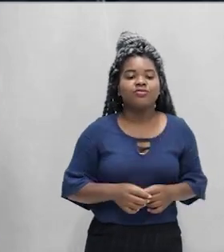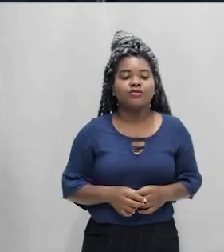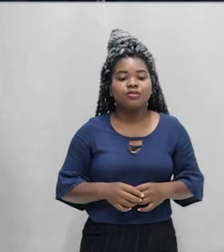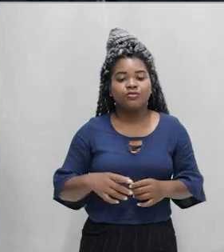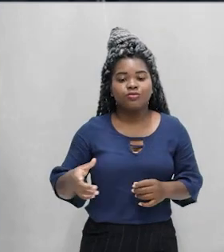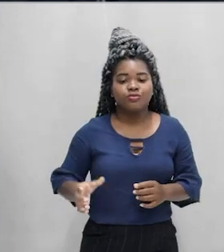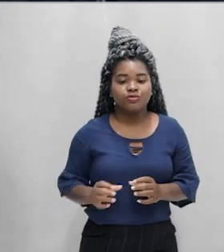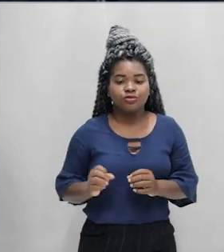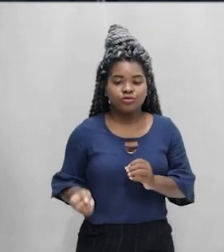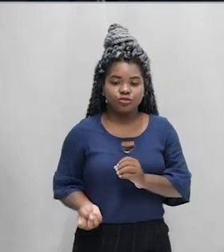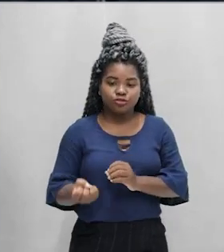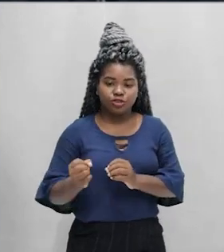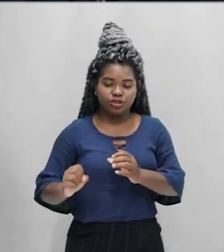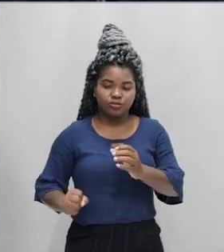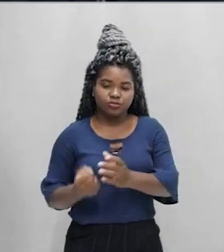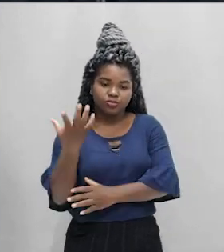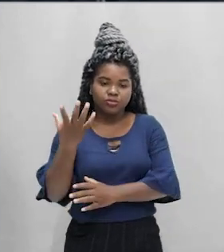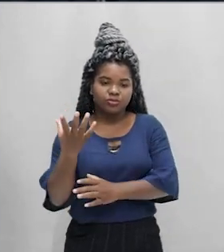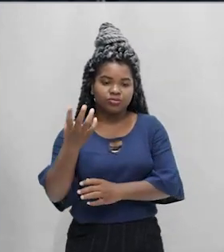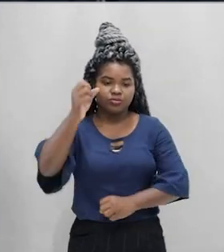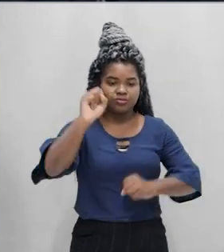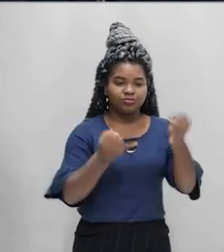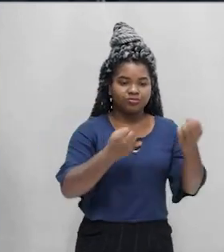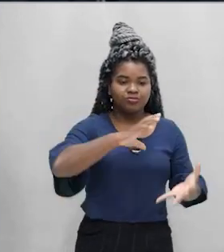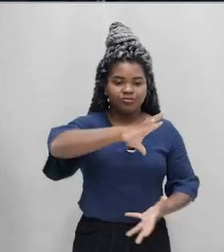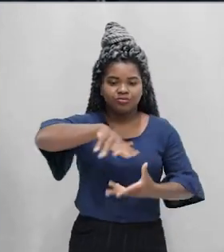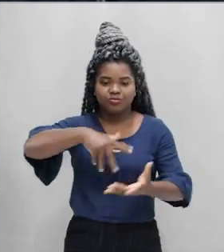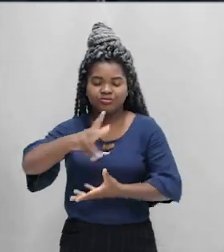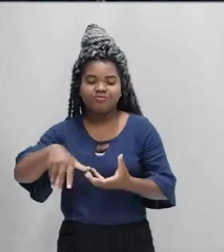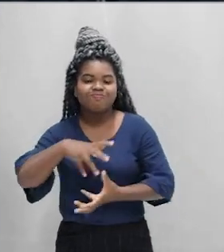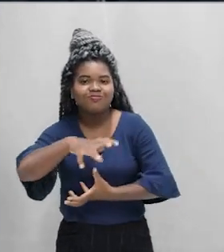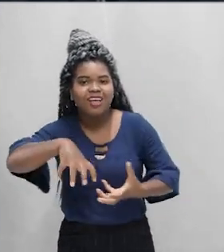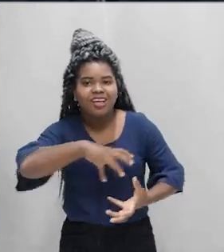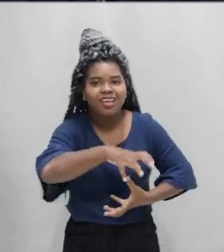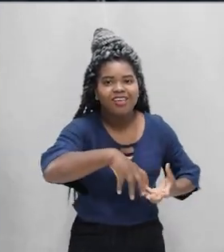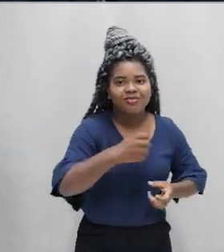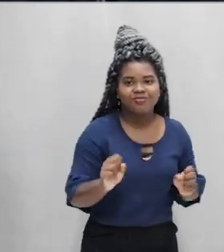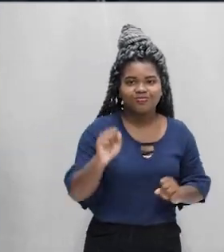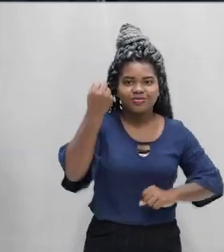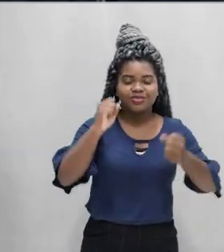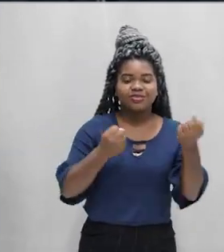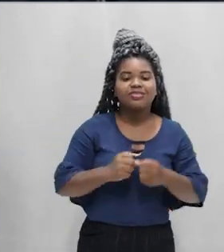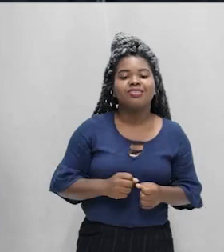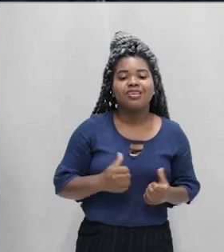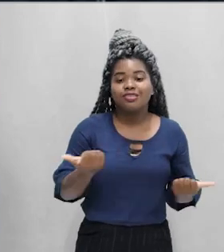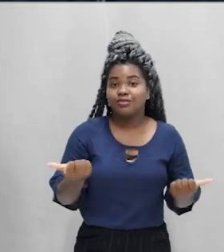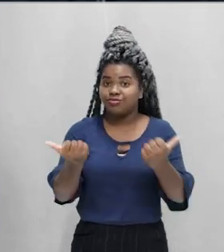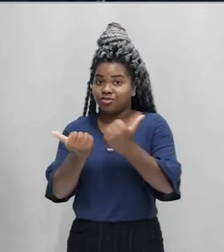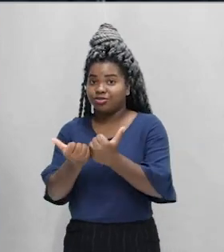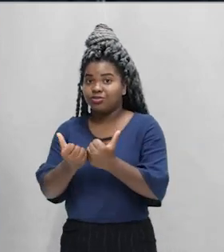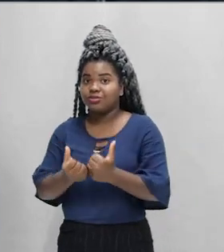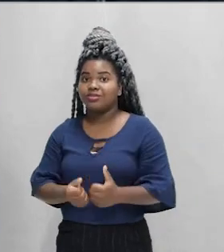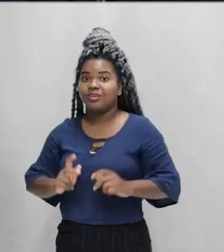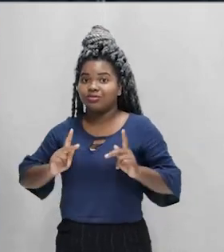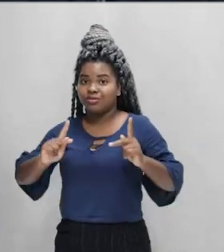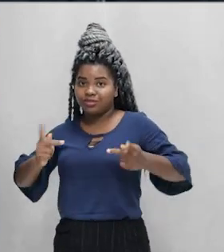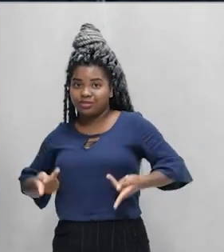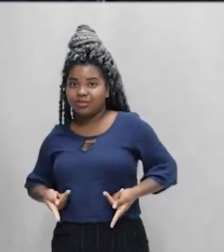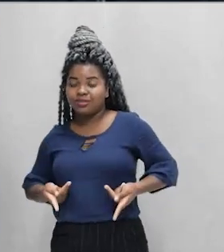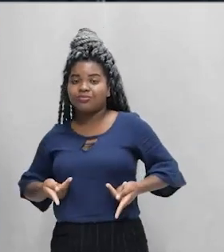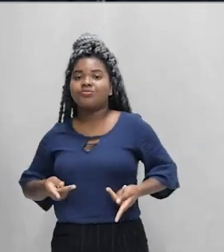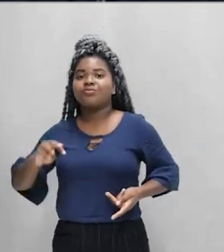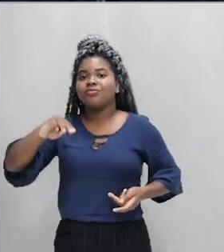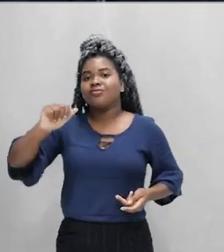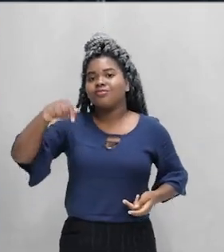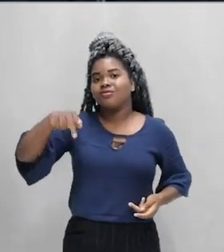a substituição da máquina, né, do homem pela máquina, eu tenho uma concentração